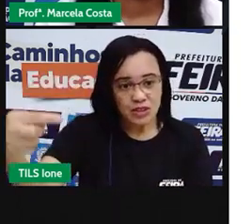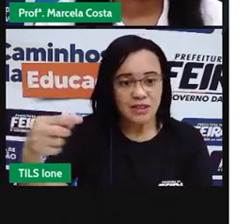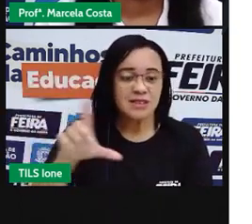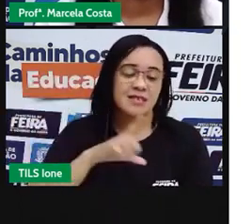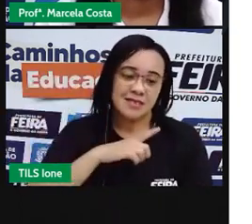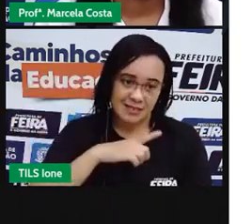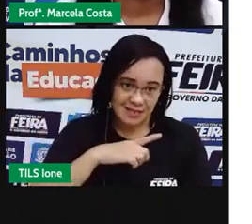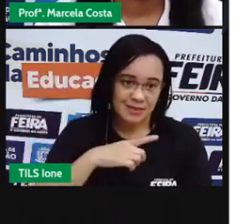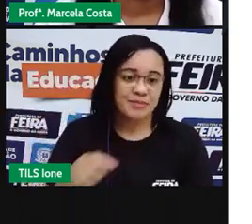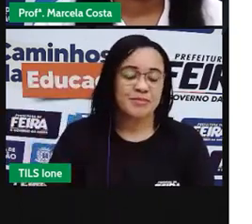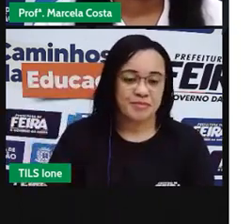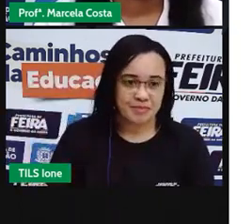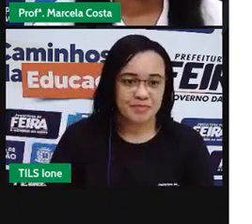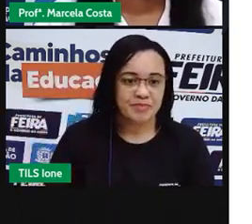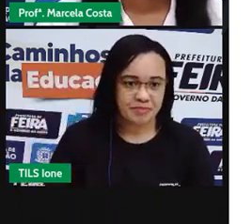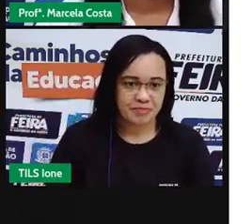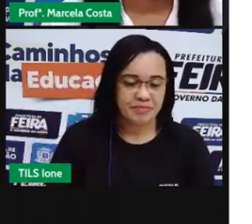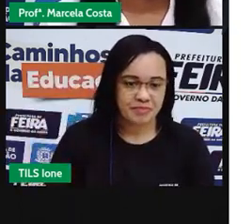Então,